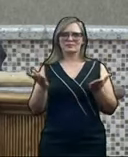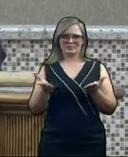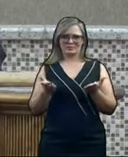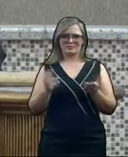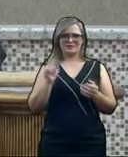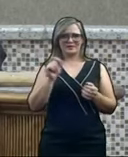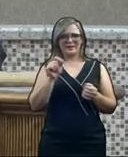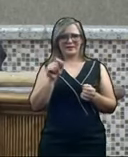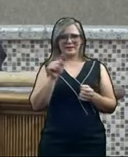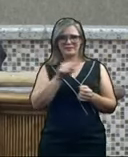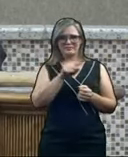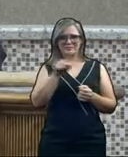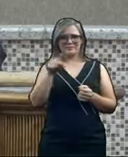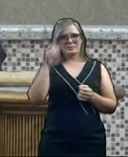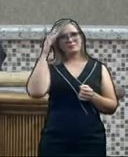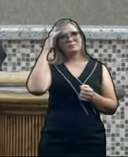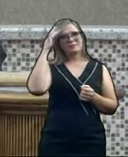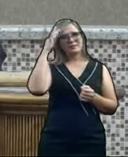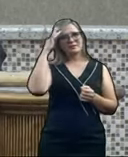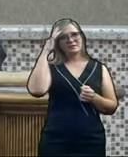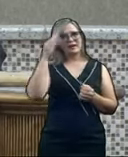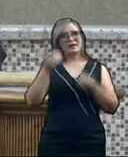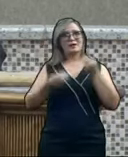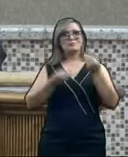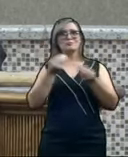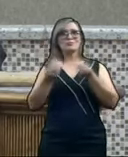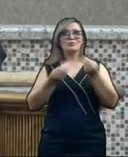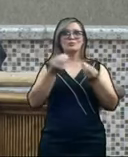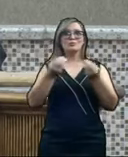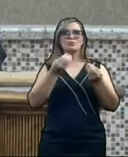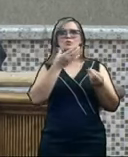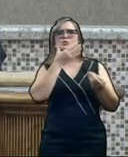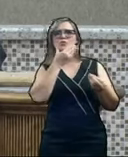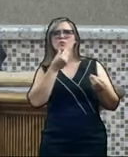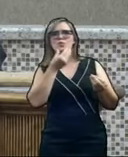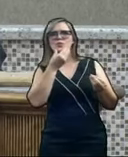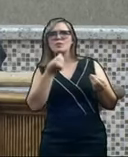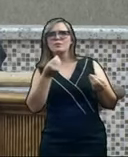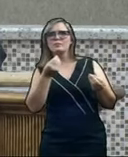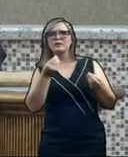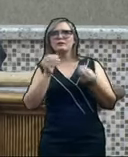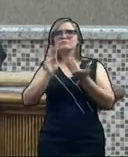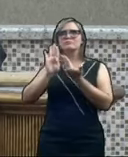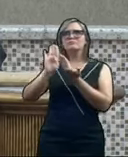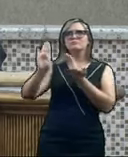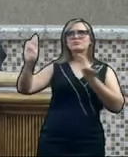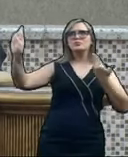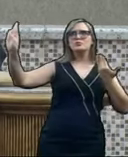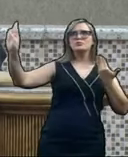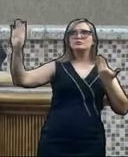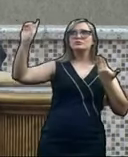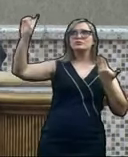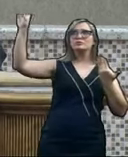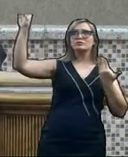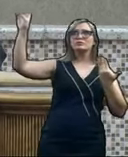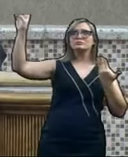e é uma reflexão sobre a vida do homem antes de Deus e depois de Deus